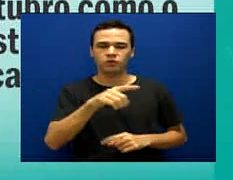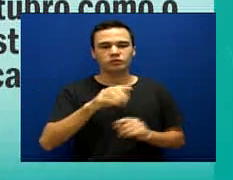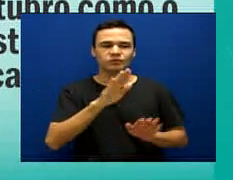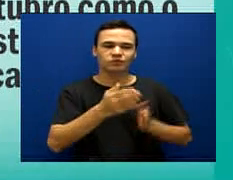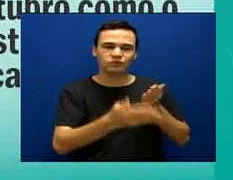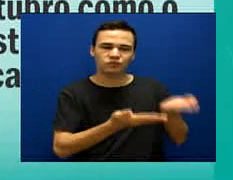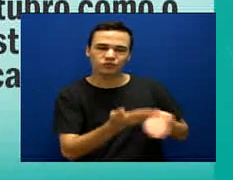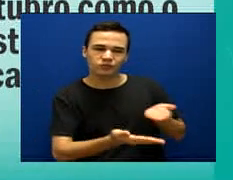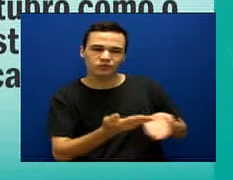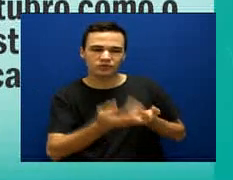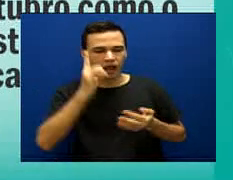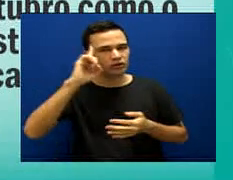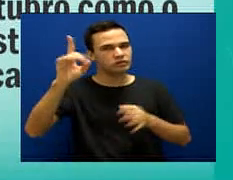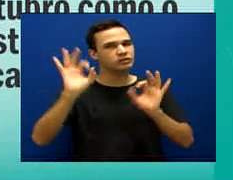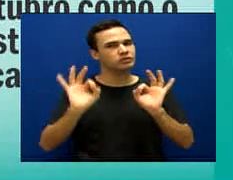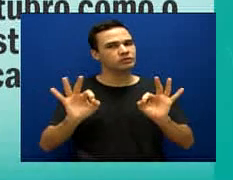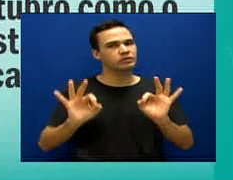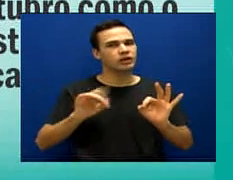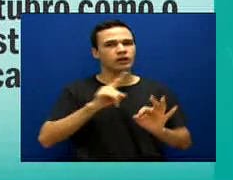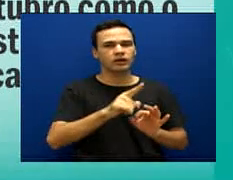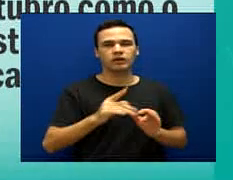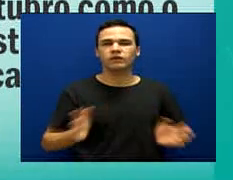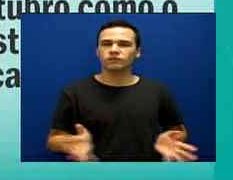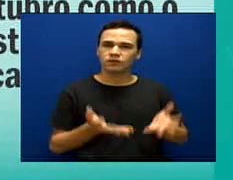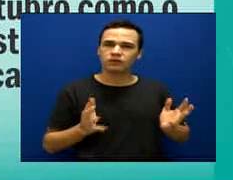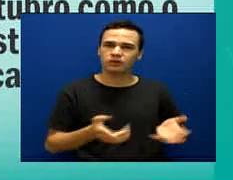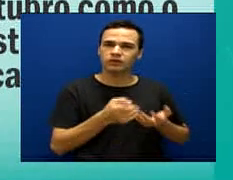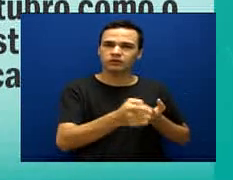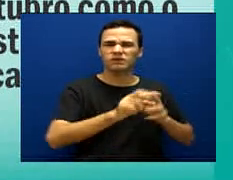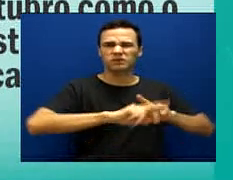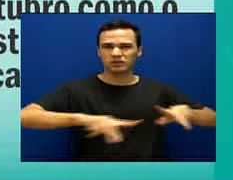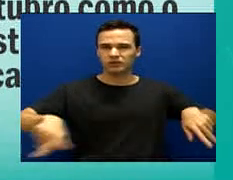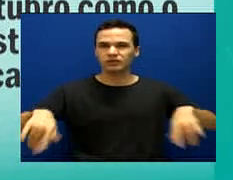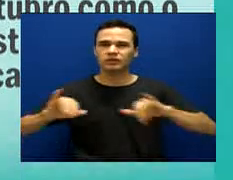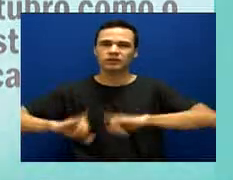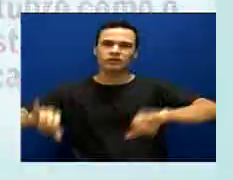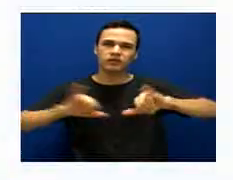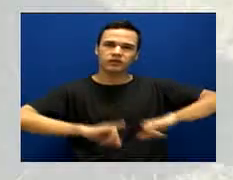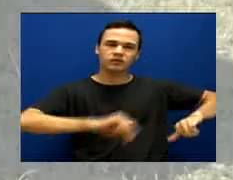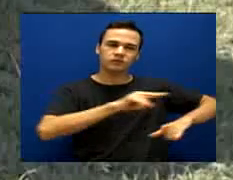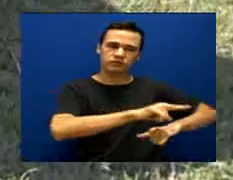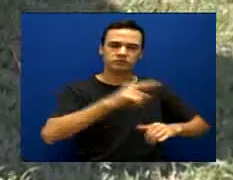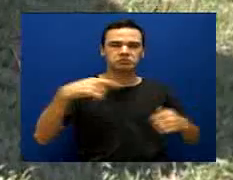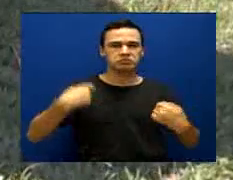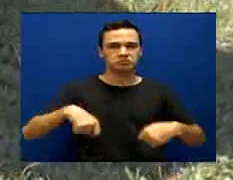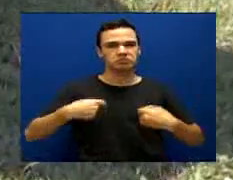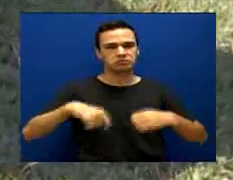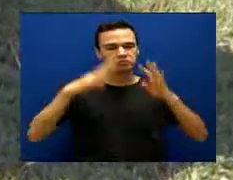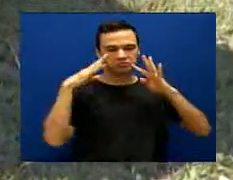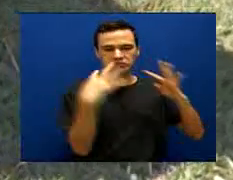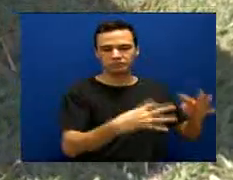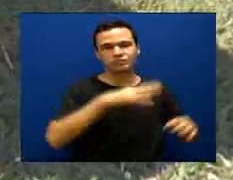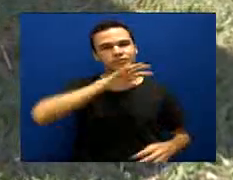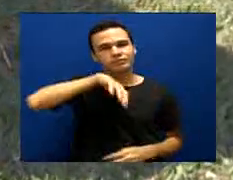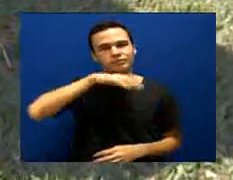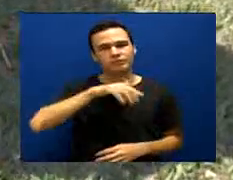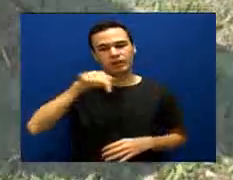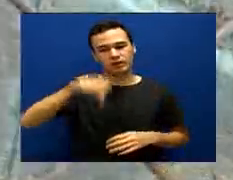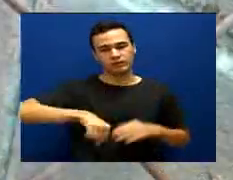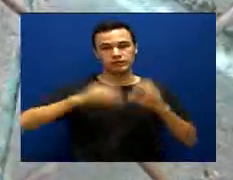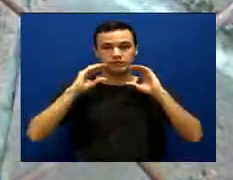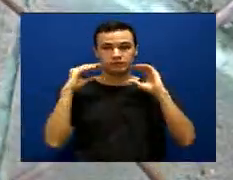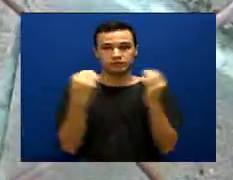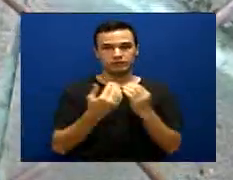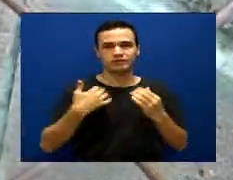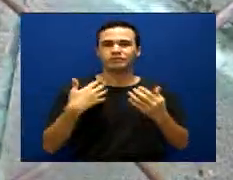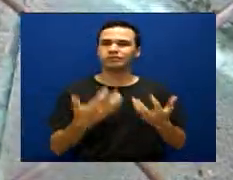do Bem-Estar Animal, como incentivo à realização de campanhas de conscientização. O Legislativo abraçou a causa e